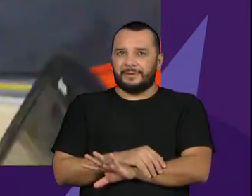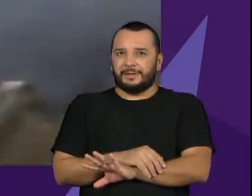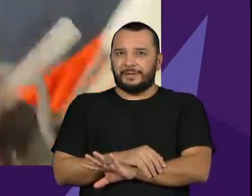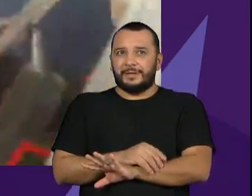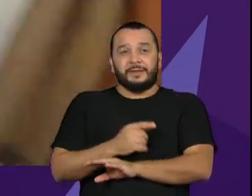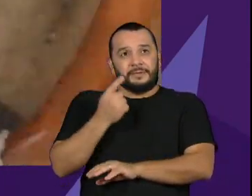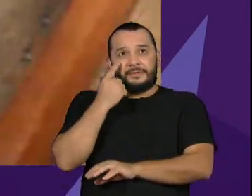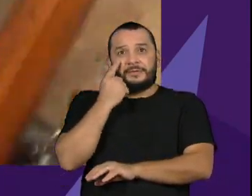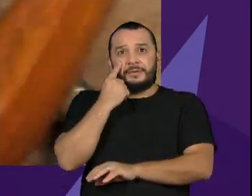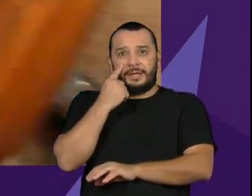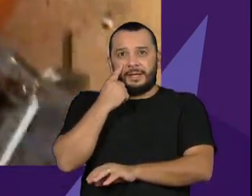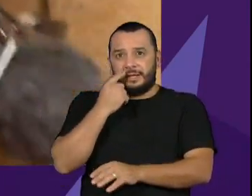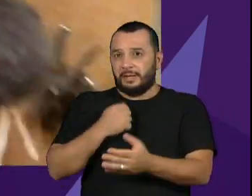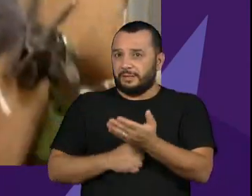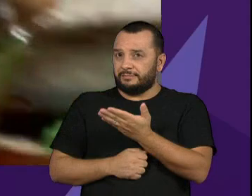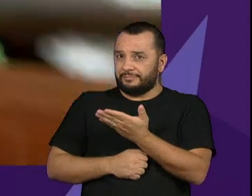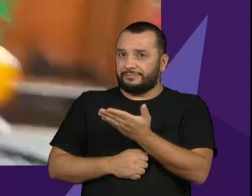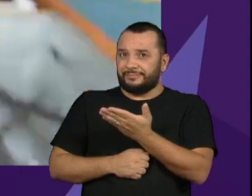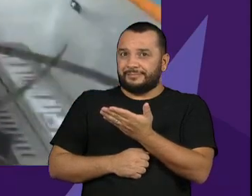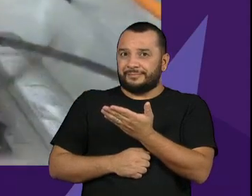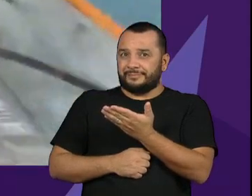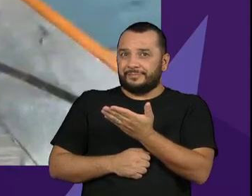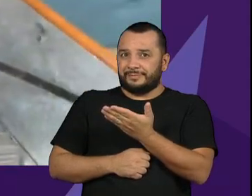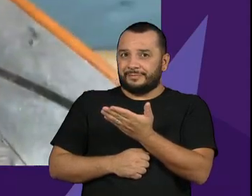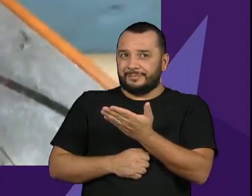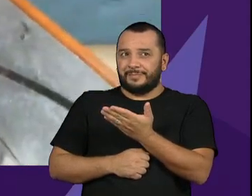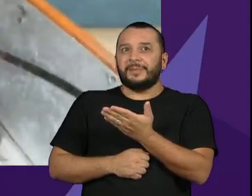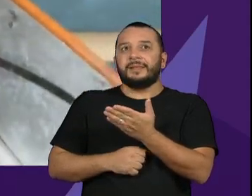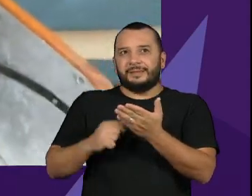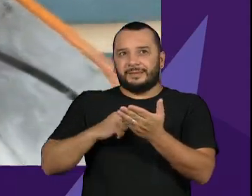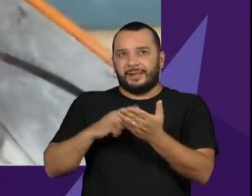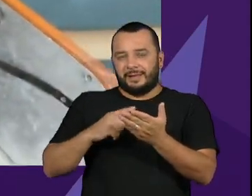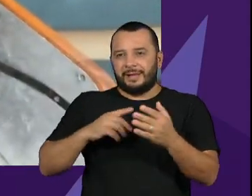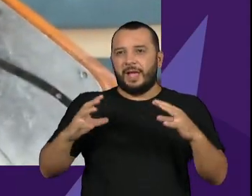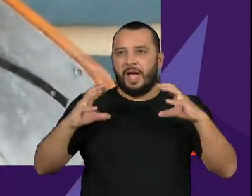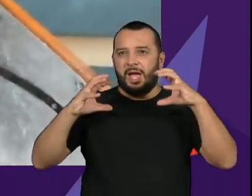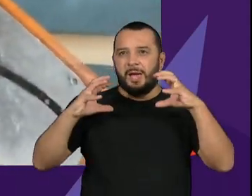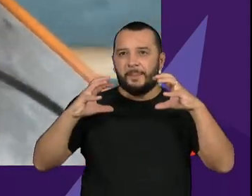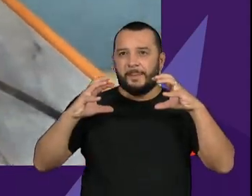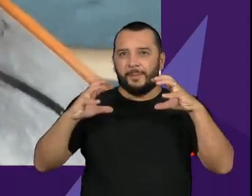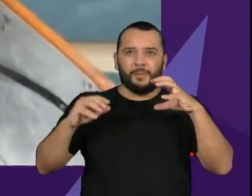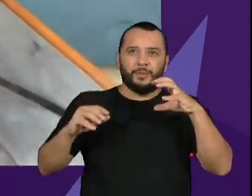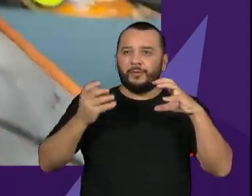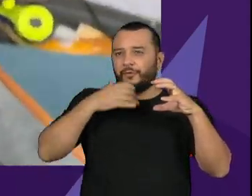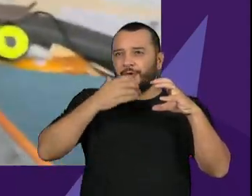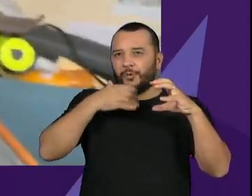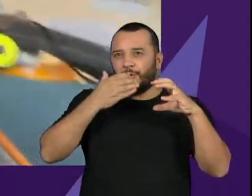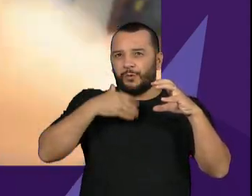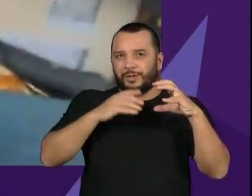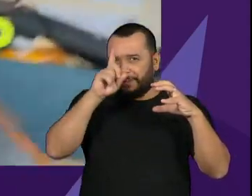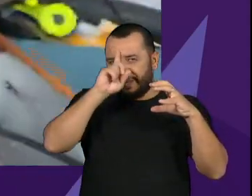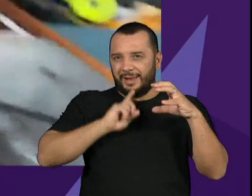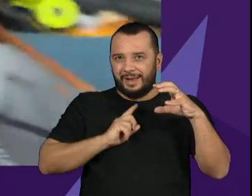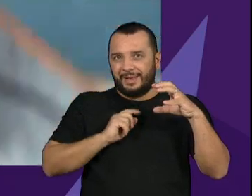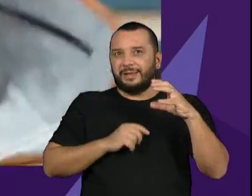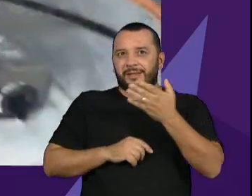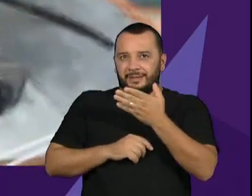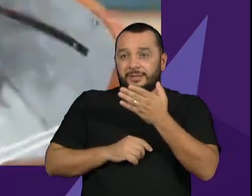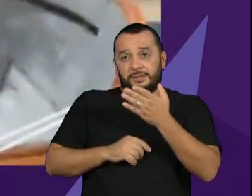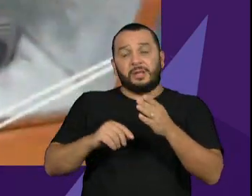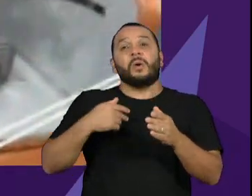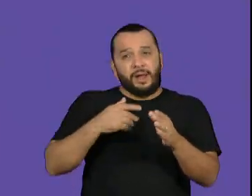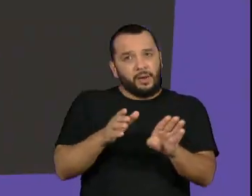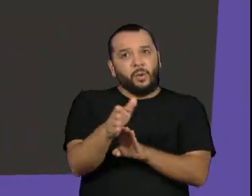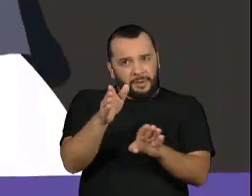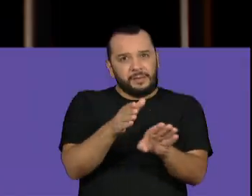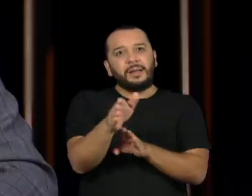Né? Normalmente não é assim, tá ali, ó. O melão que nós abrimos, já que é a fruta que dura, que foi